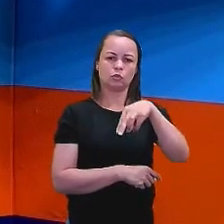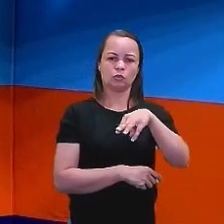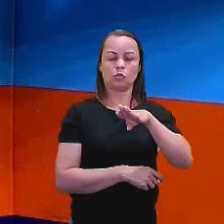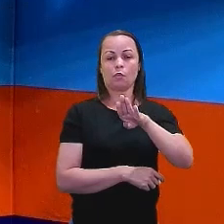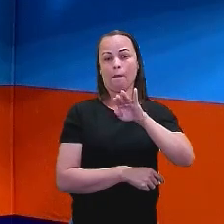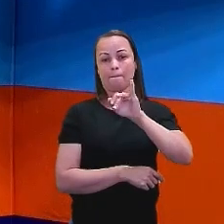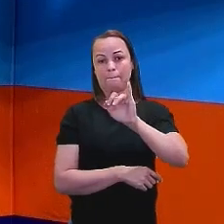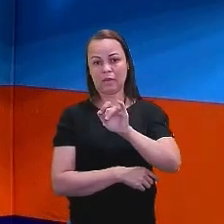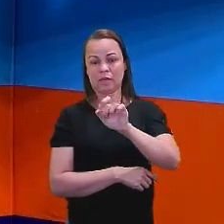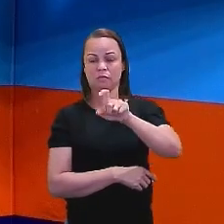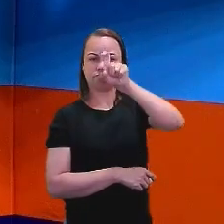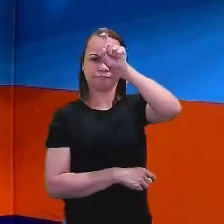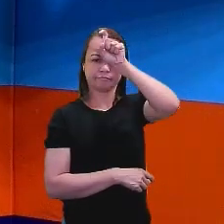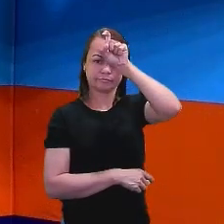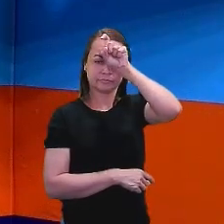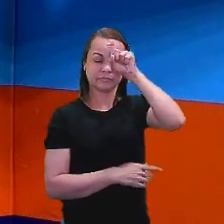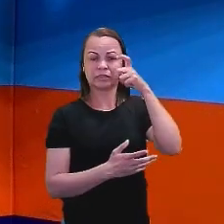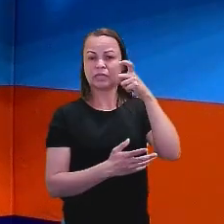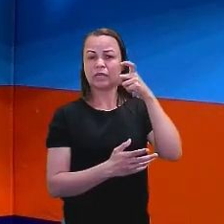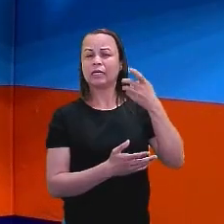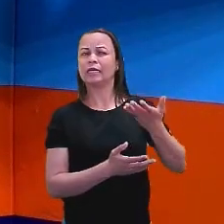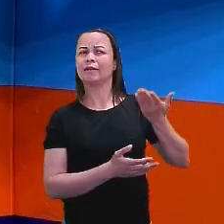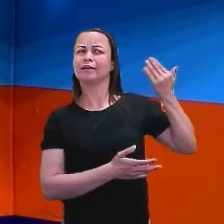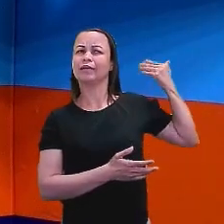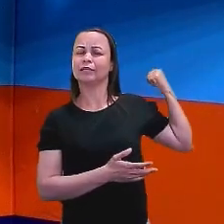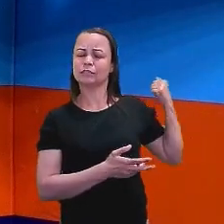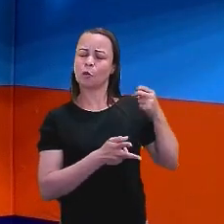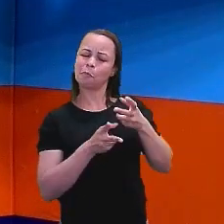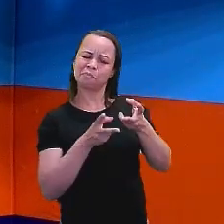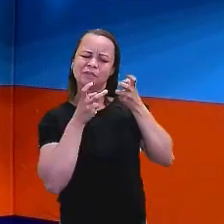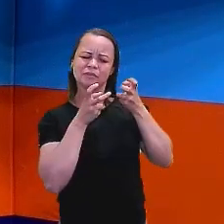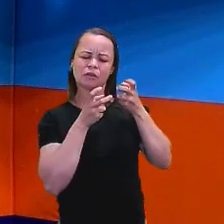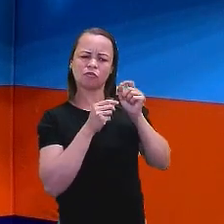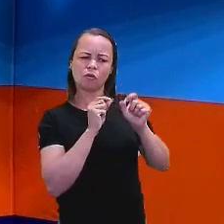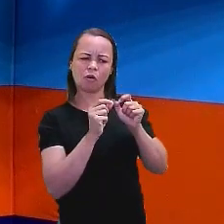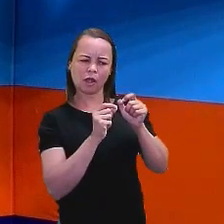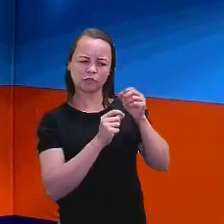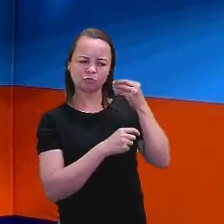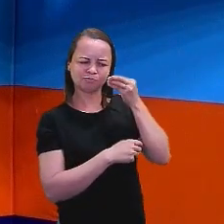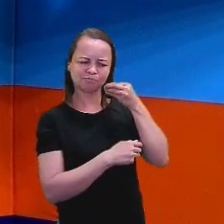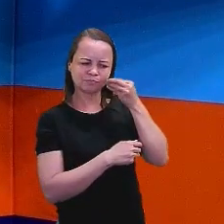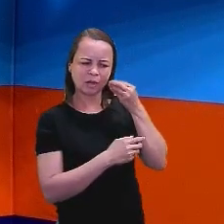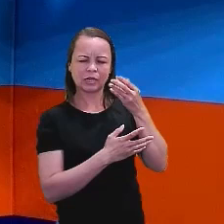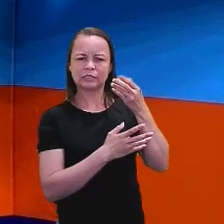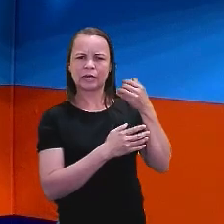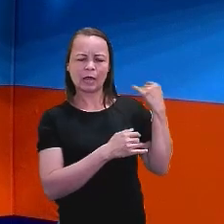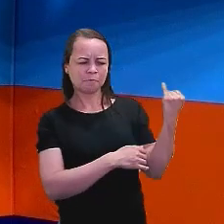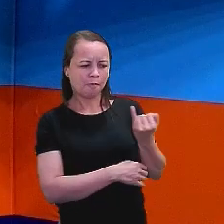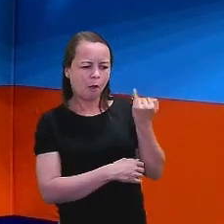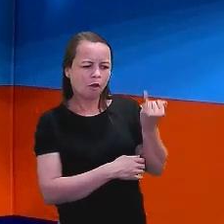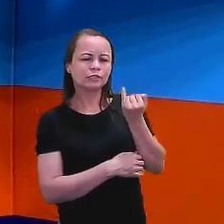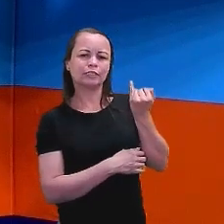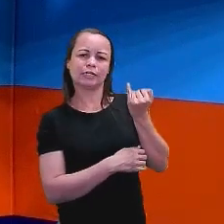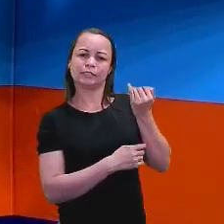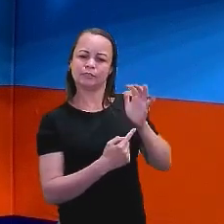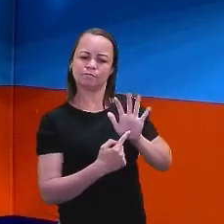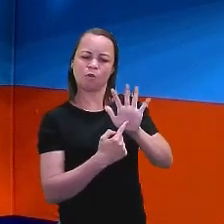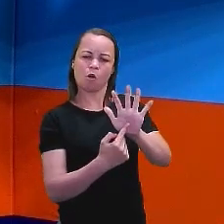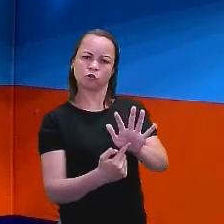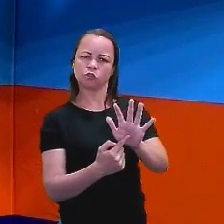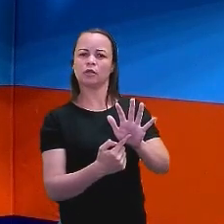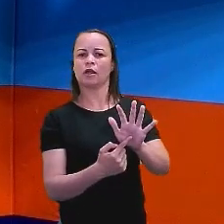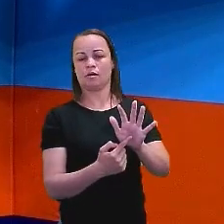lá atrás, foi se observado a importância de trazer essa celebração da morte